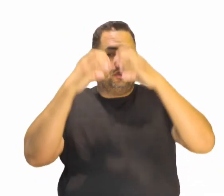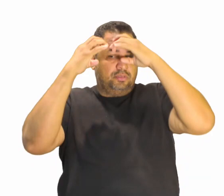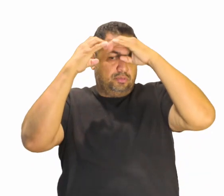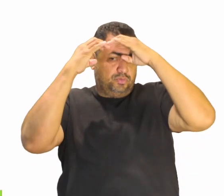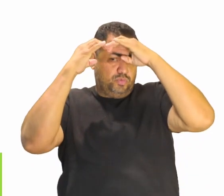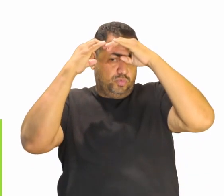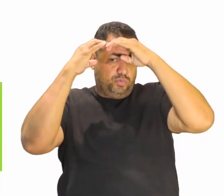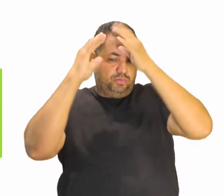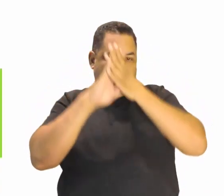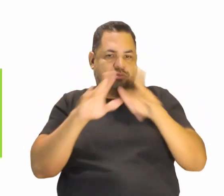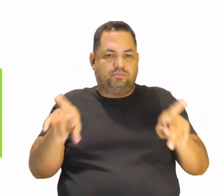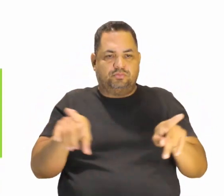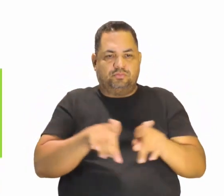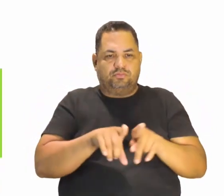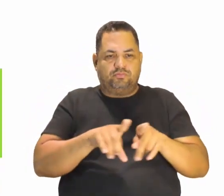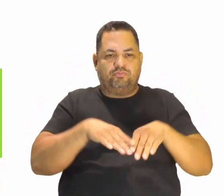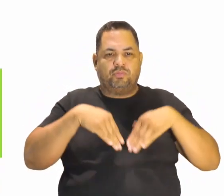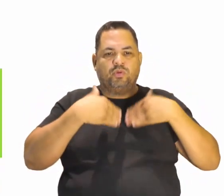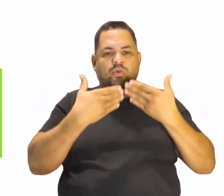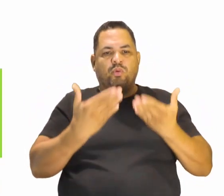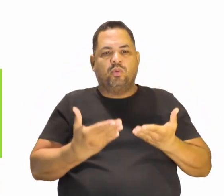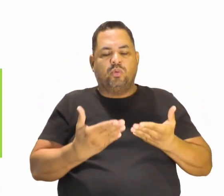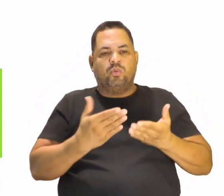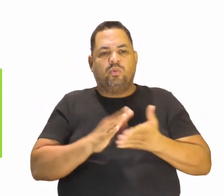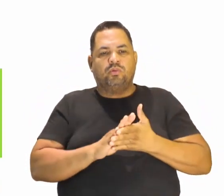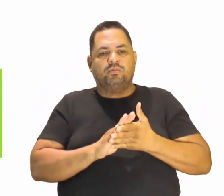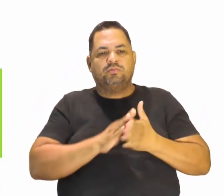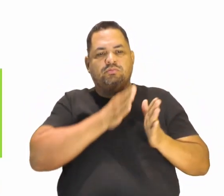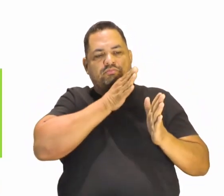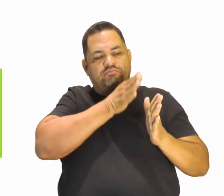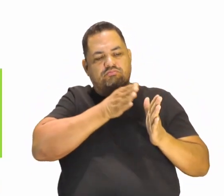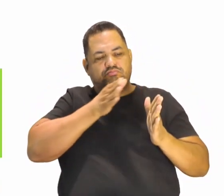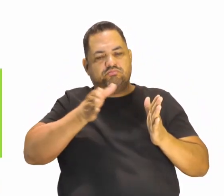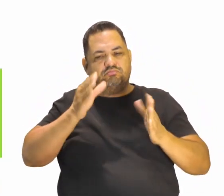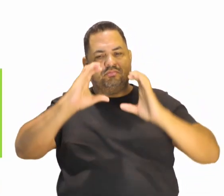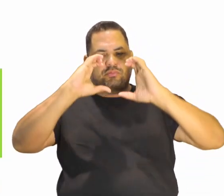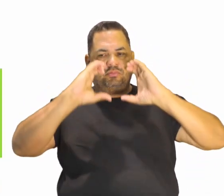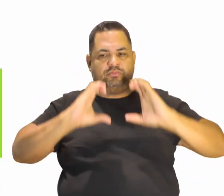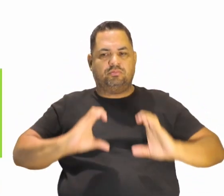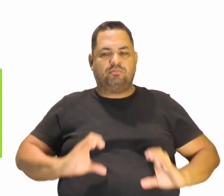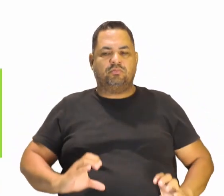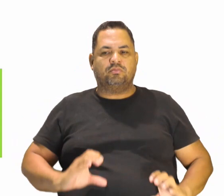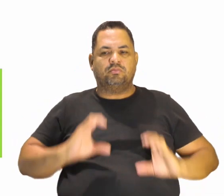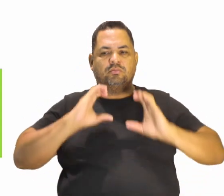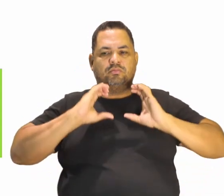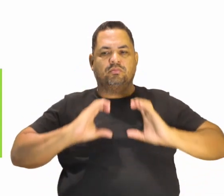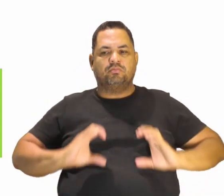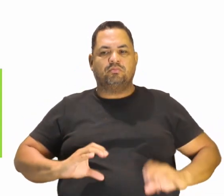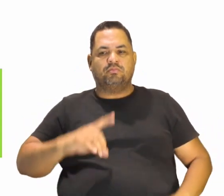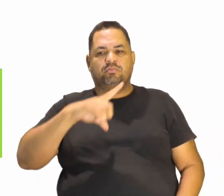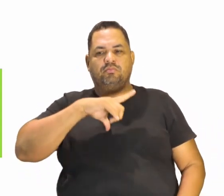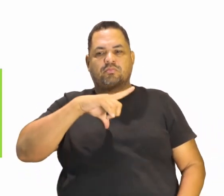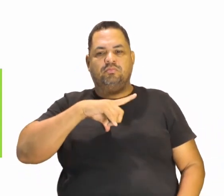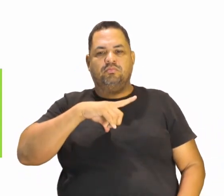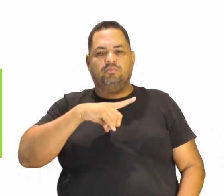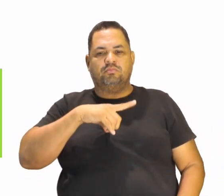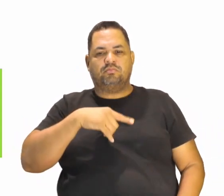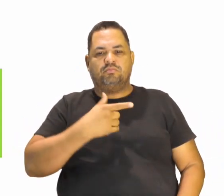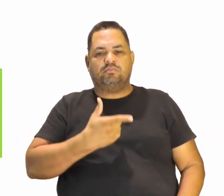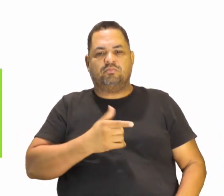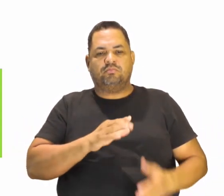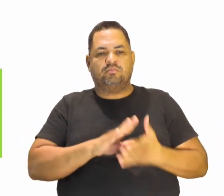gente já fala sobre estágio de comportamento, tá? Nós temos aí o